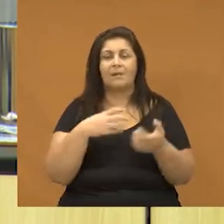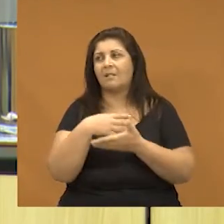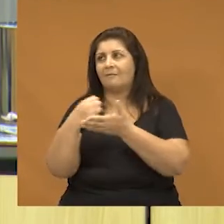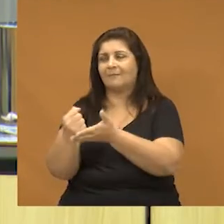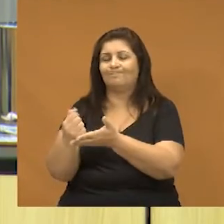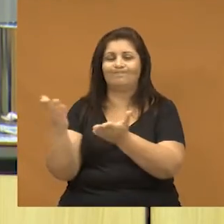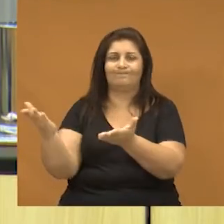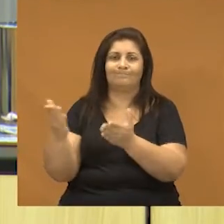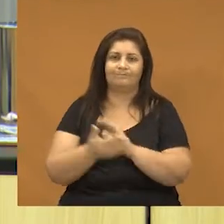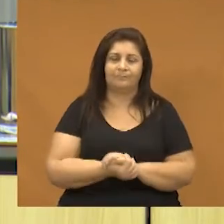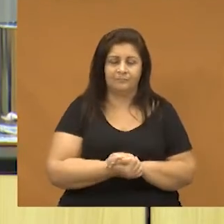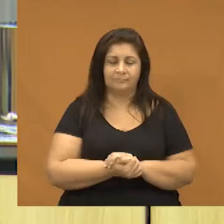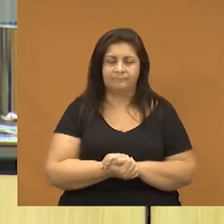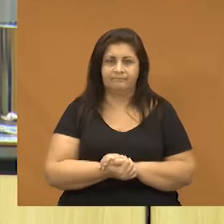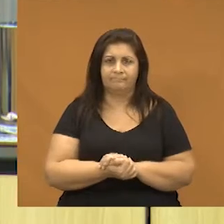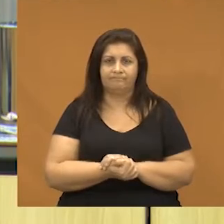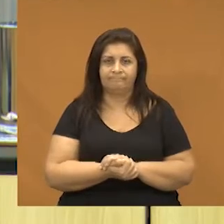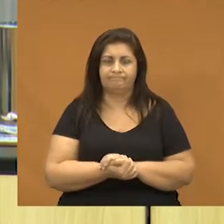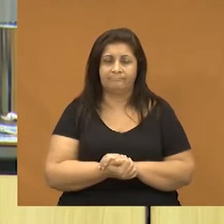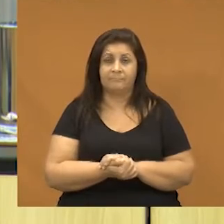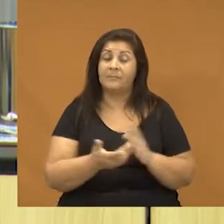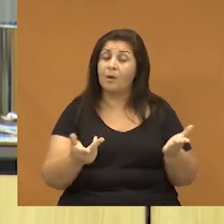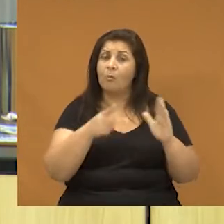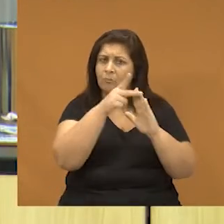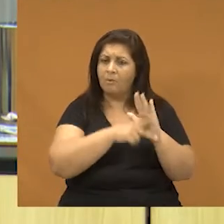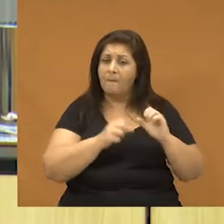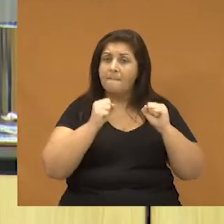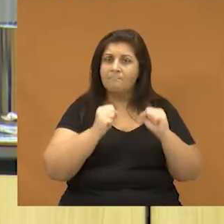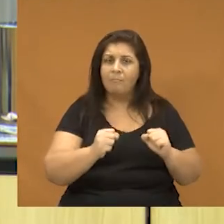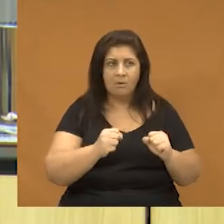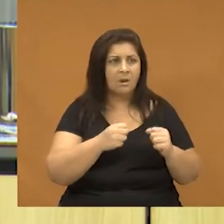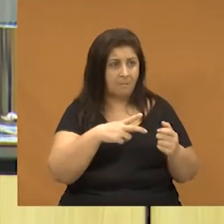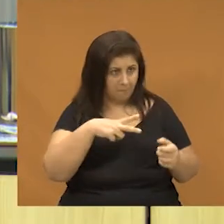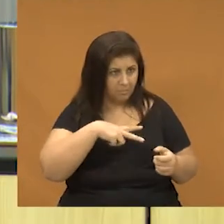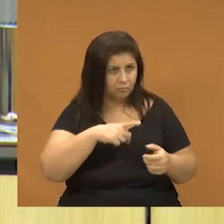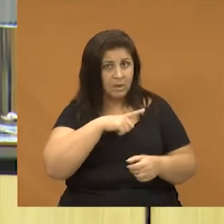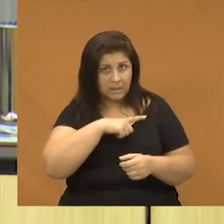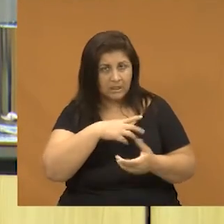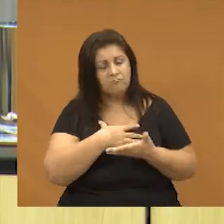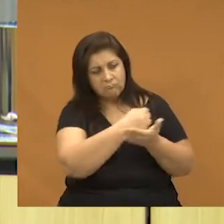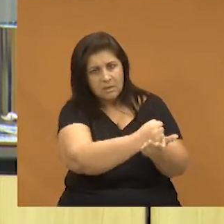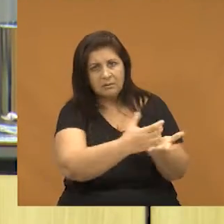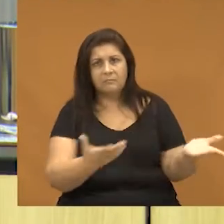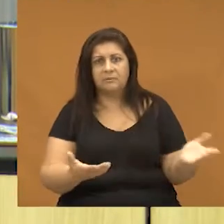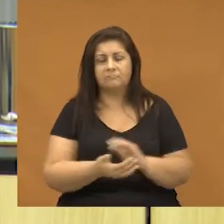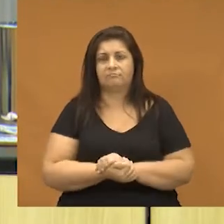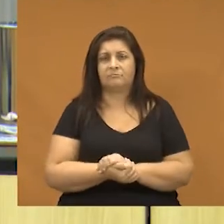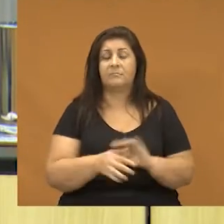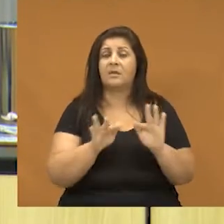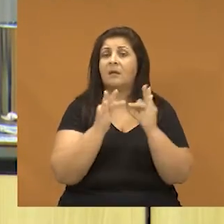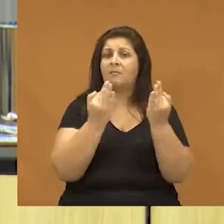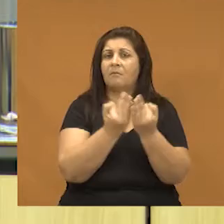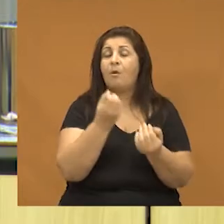Santa Casa. E com esse projeto, Herbal, vai ser bacana, aonde a família, o